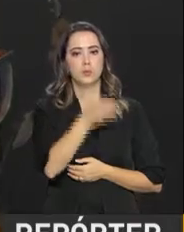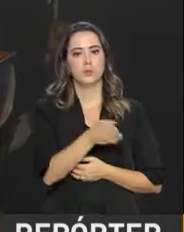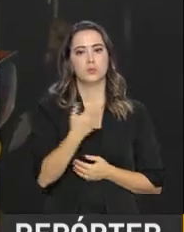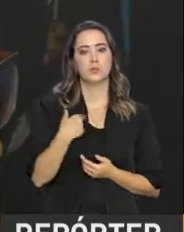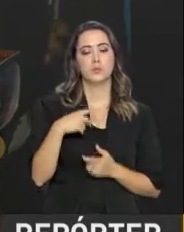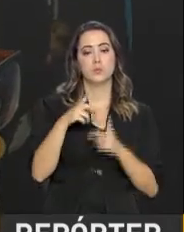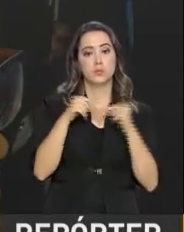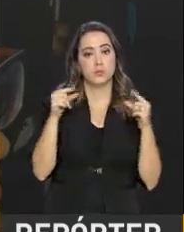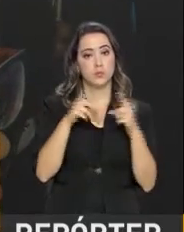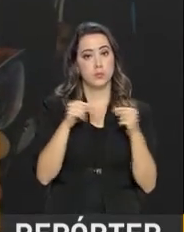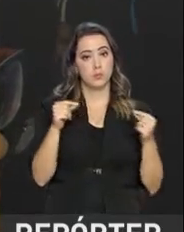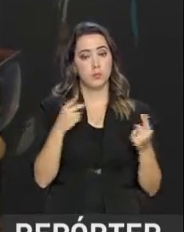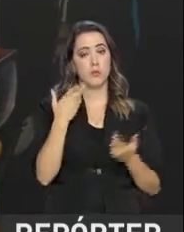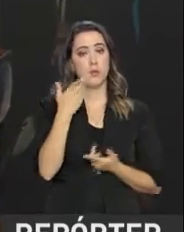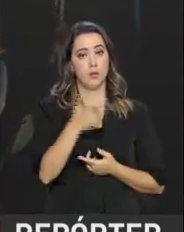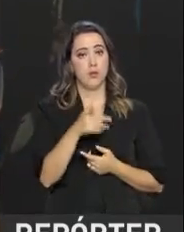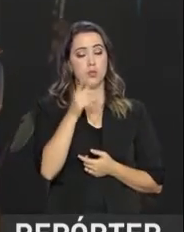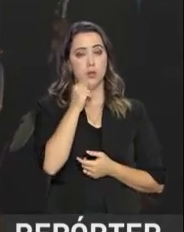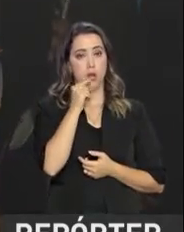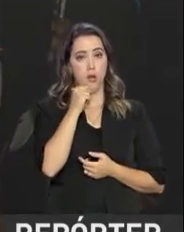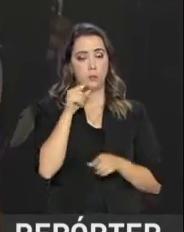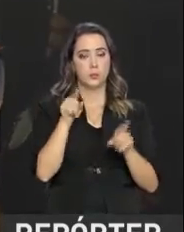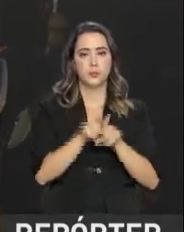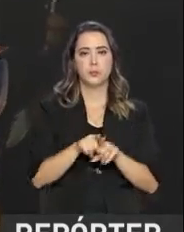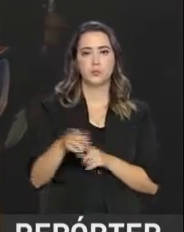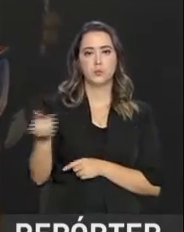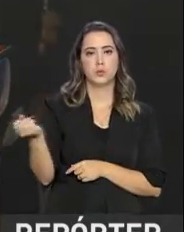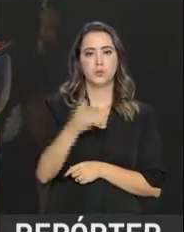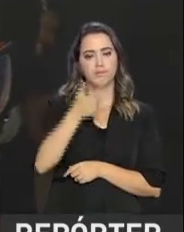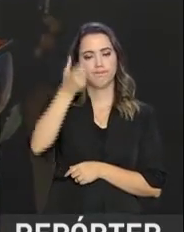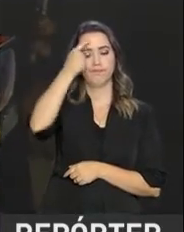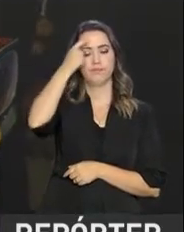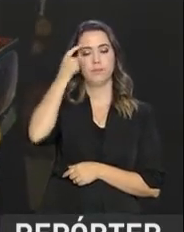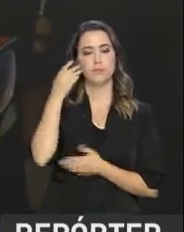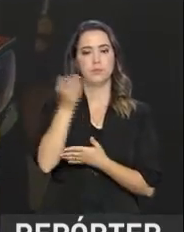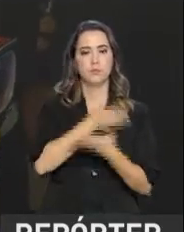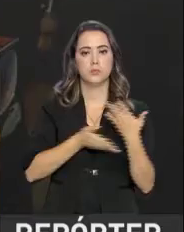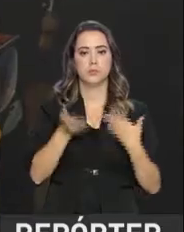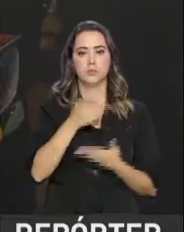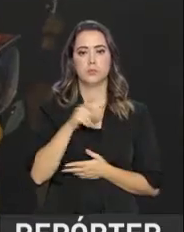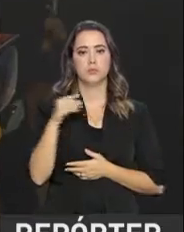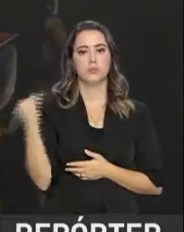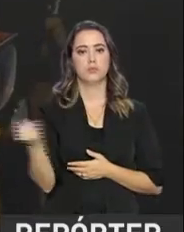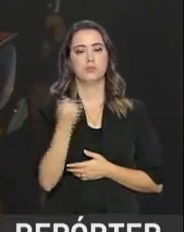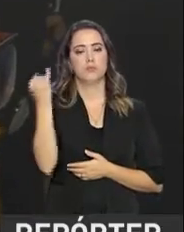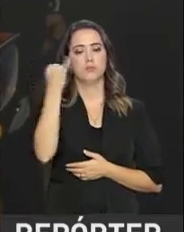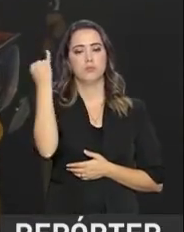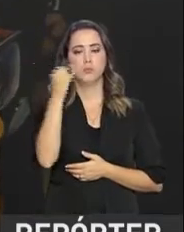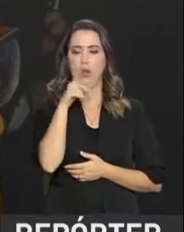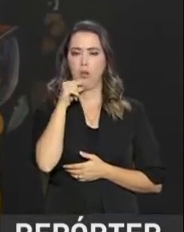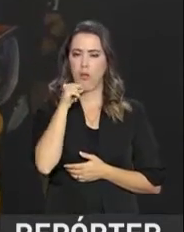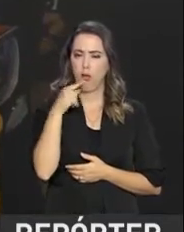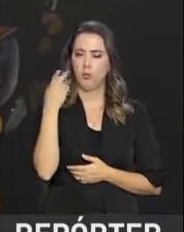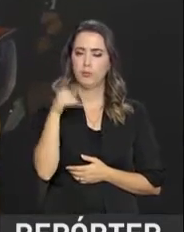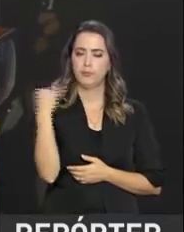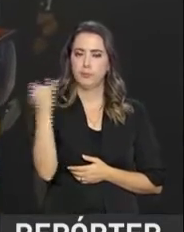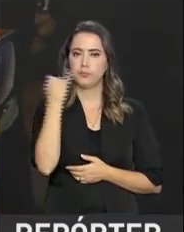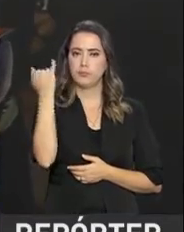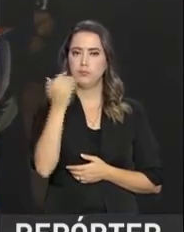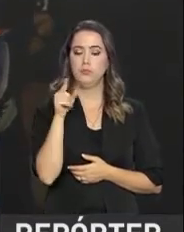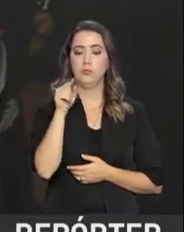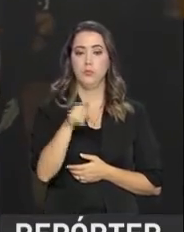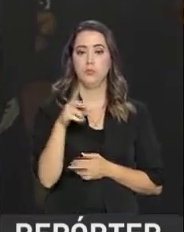relação à água e adquirido uma nova consciência com relação a esse bem precioso nós estamos tratando